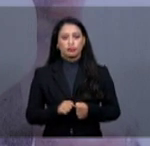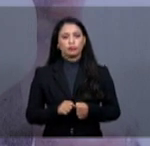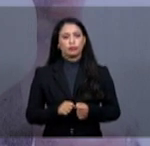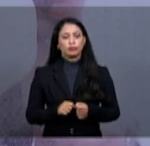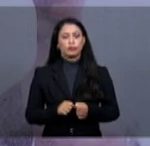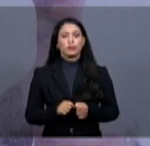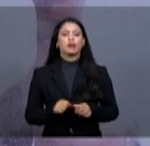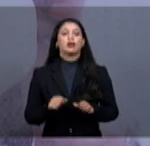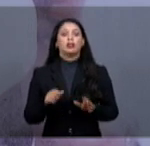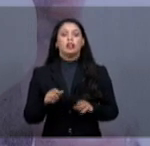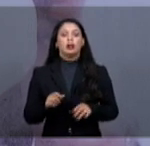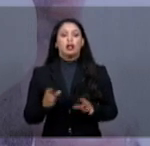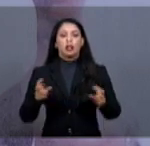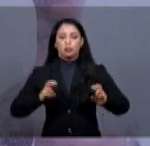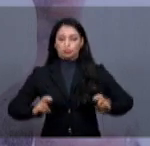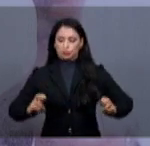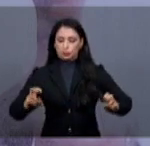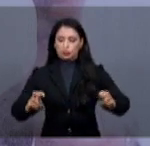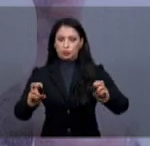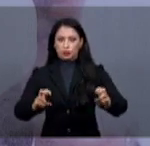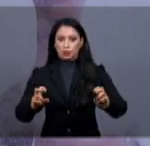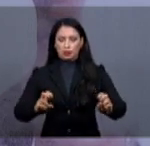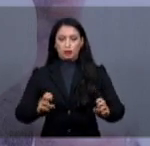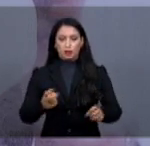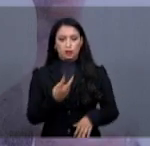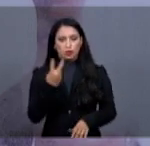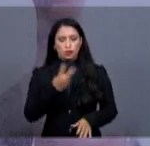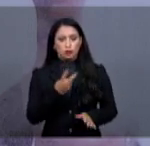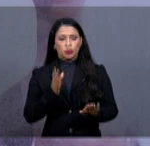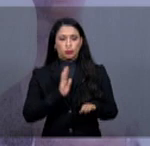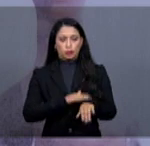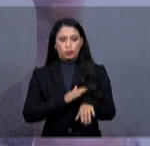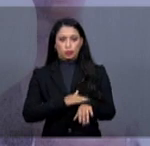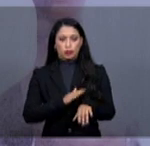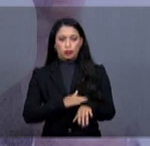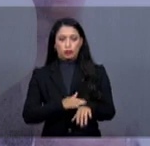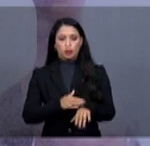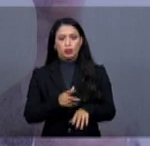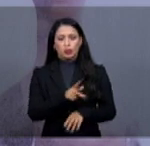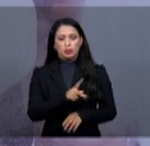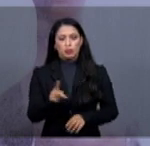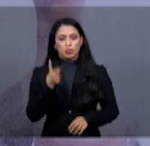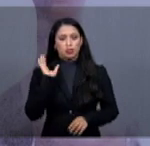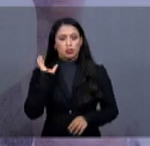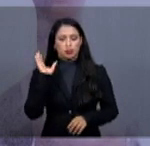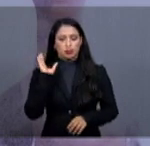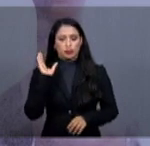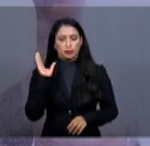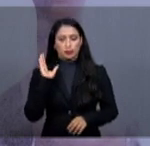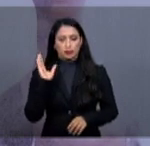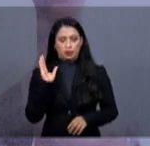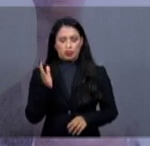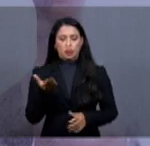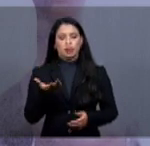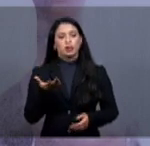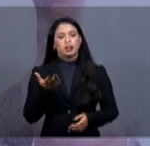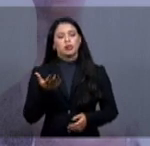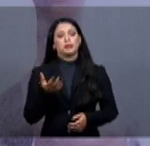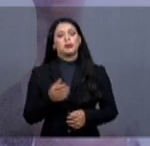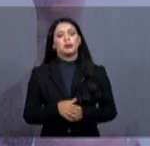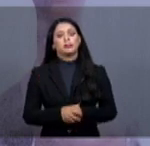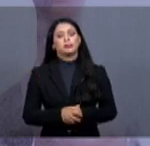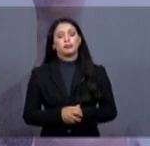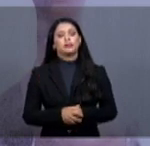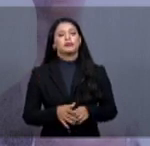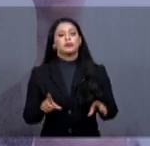painel. Sua Excelência, a senhora ministra Rosa Weber, presidente em exercício do Supremo Tribunal Federal. Sua Excelência, a senhora